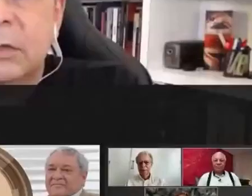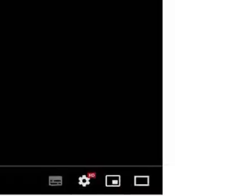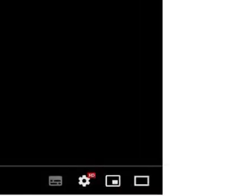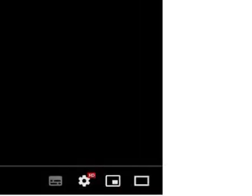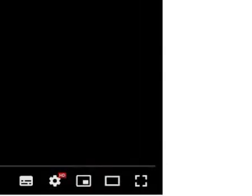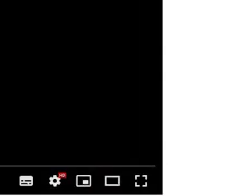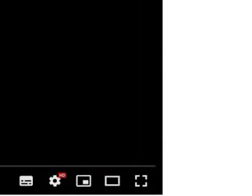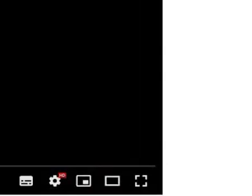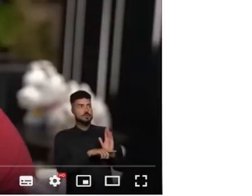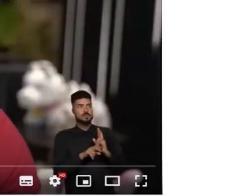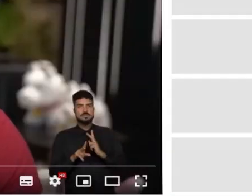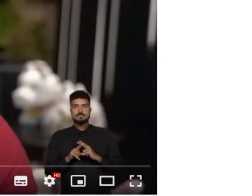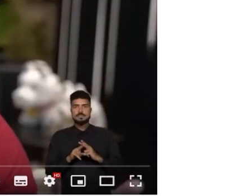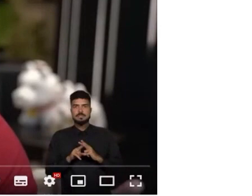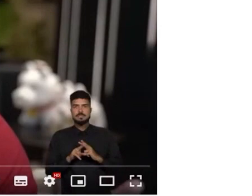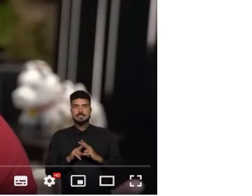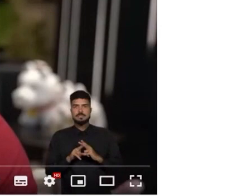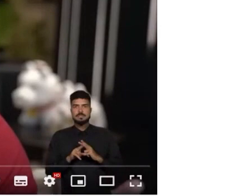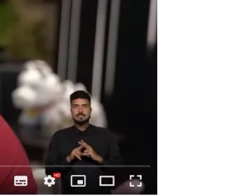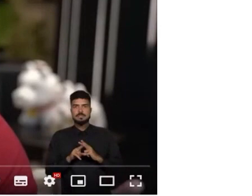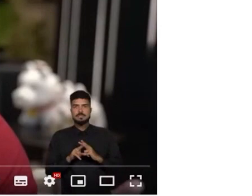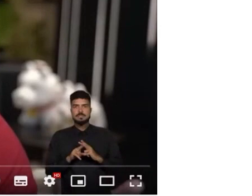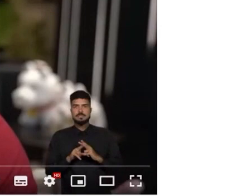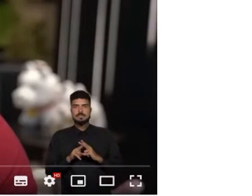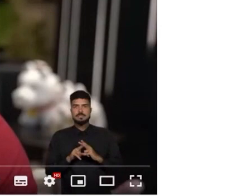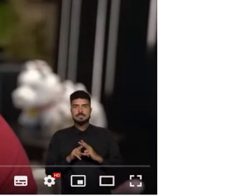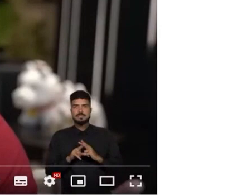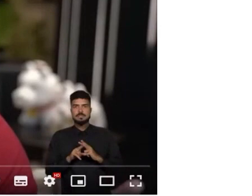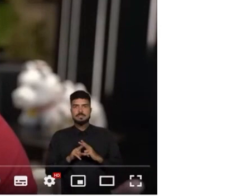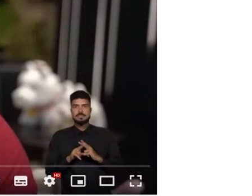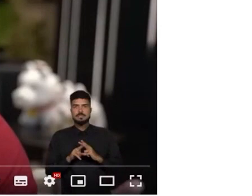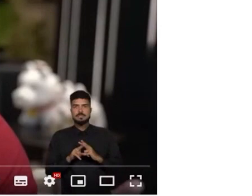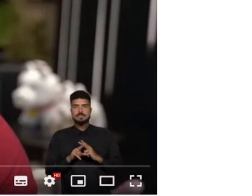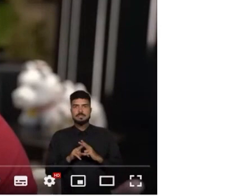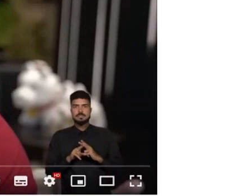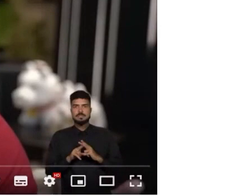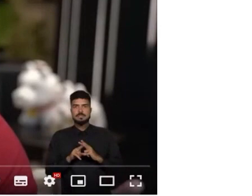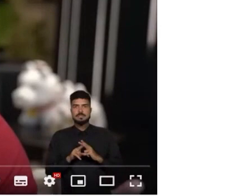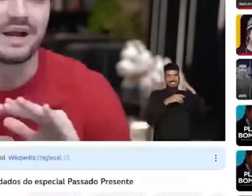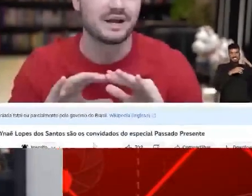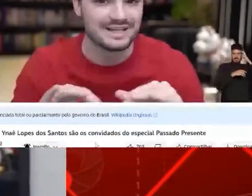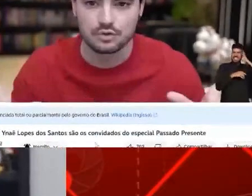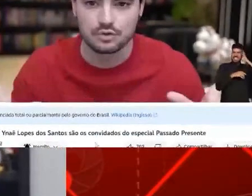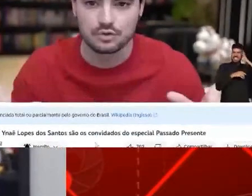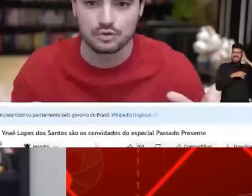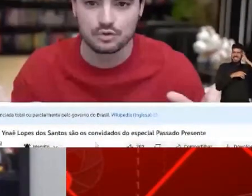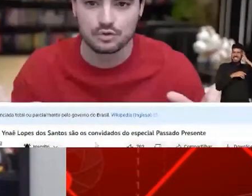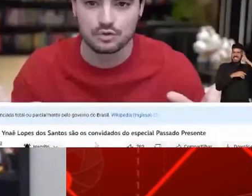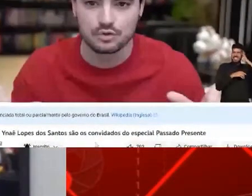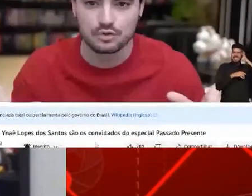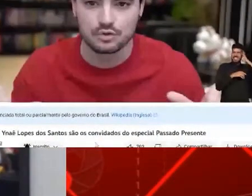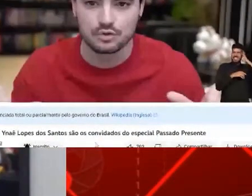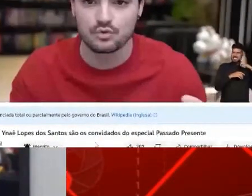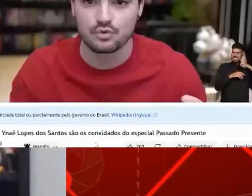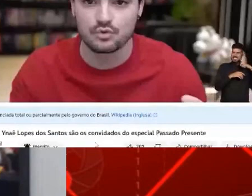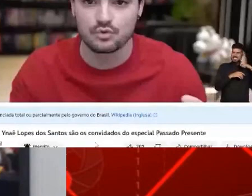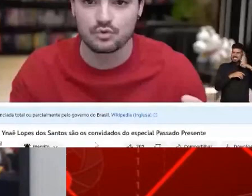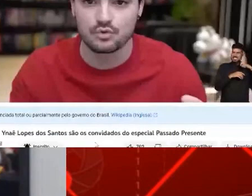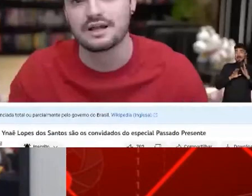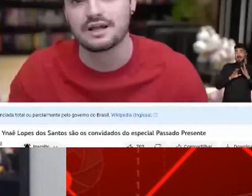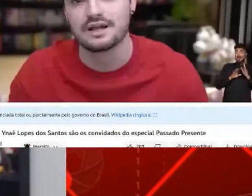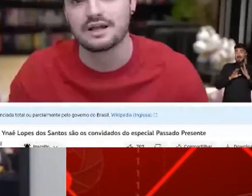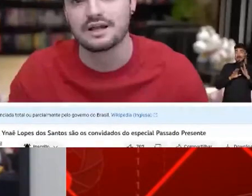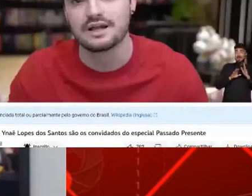essas discussões não foram só com especialistas da guerrilha, foi com muita gente bacana, e é